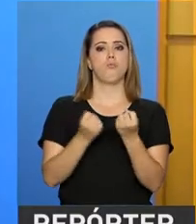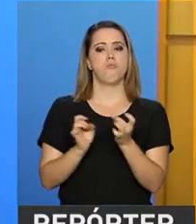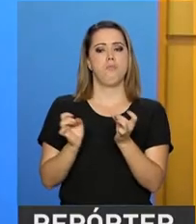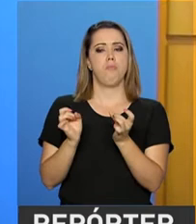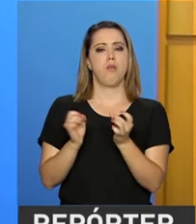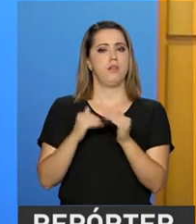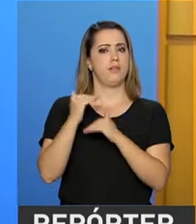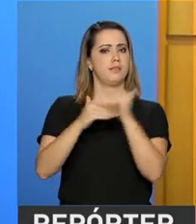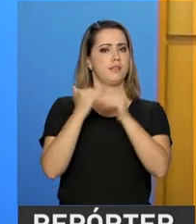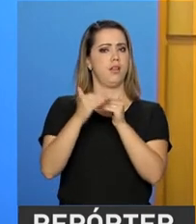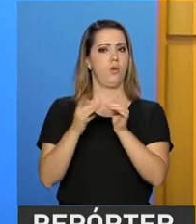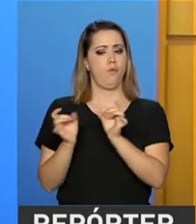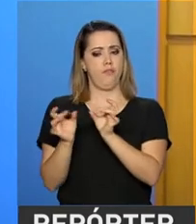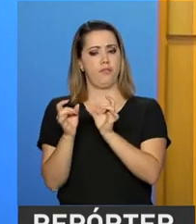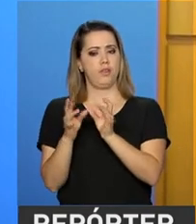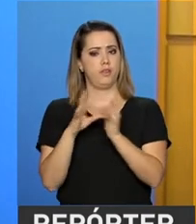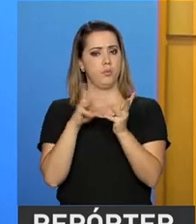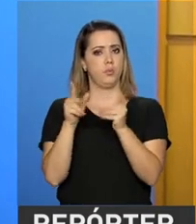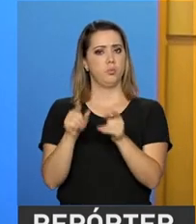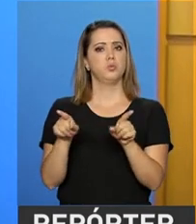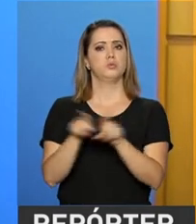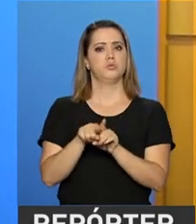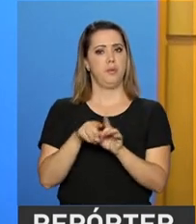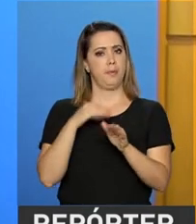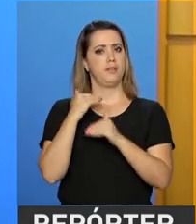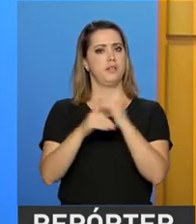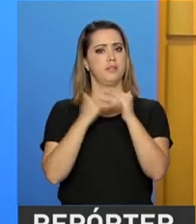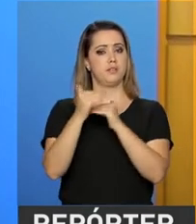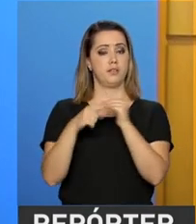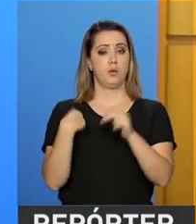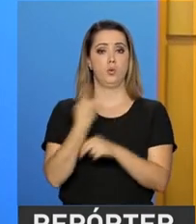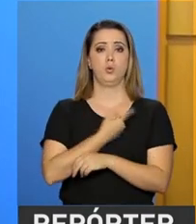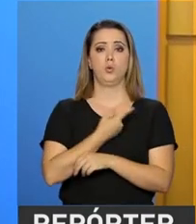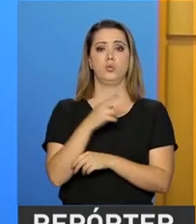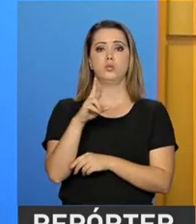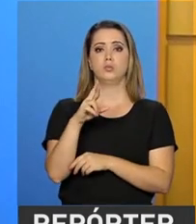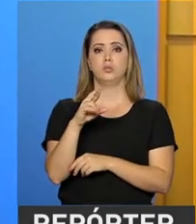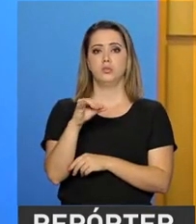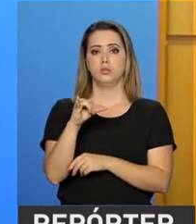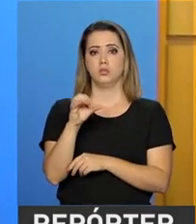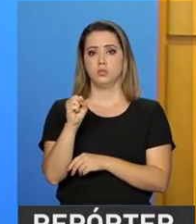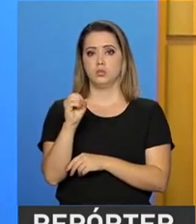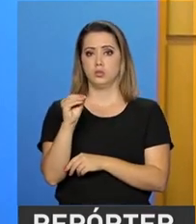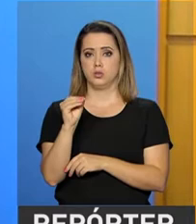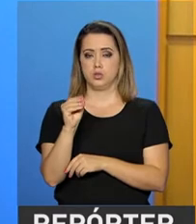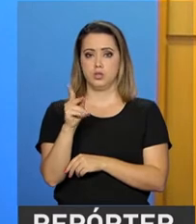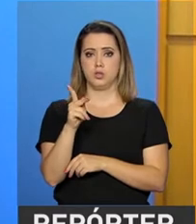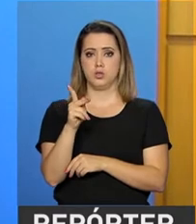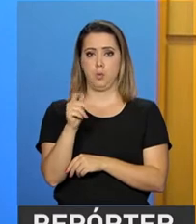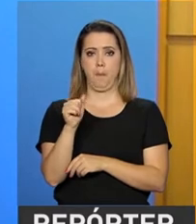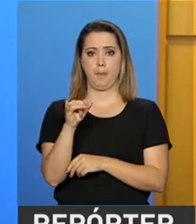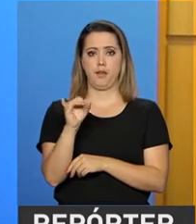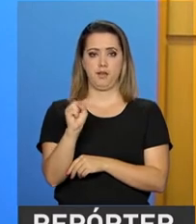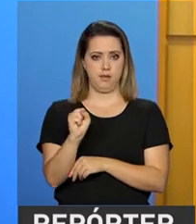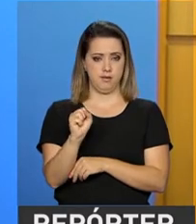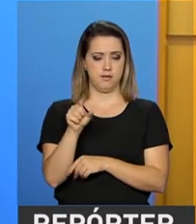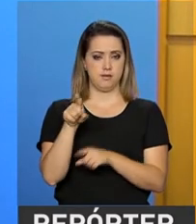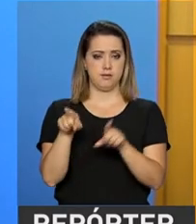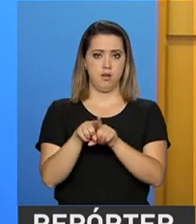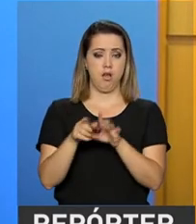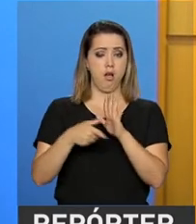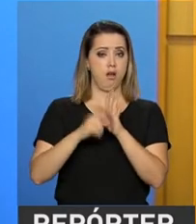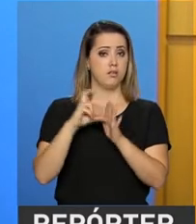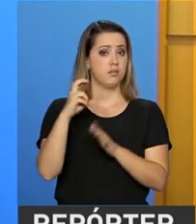veículos automotivos do brasil ontem que estava perto de 500 pontos negativos